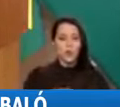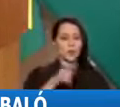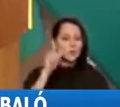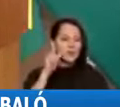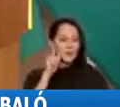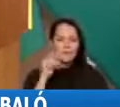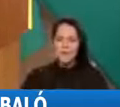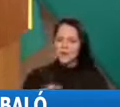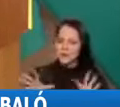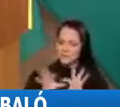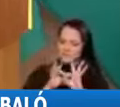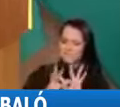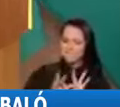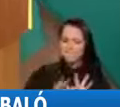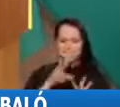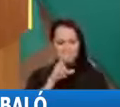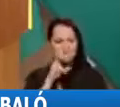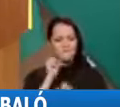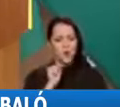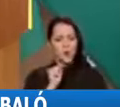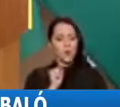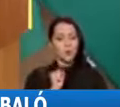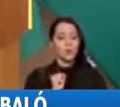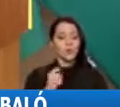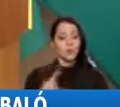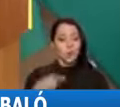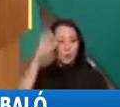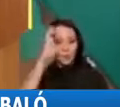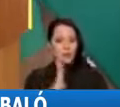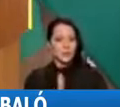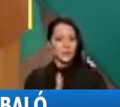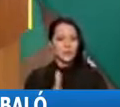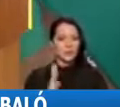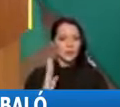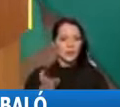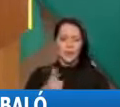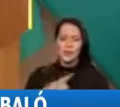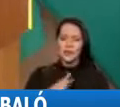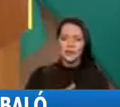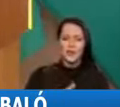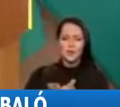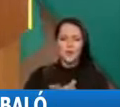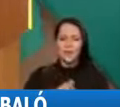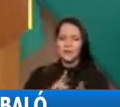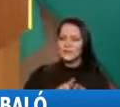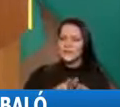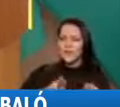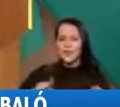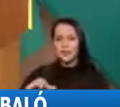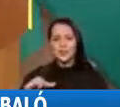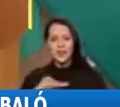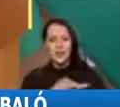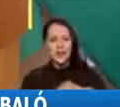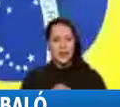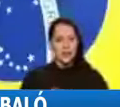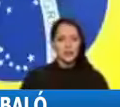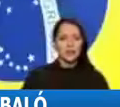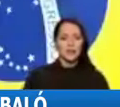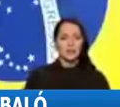e é muito forte porque Brasil temos formado muitos Quadros